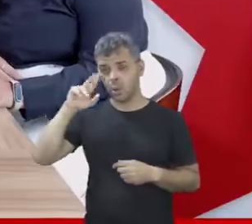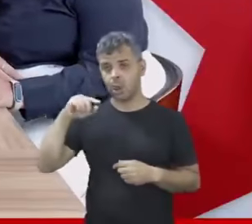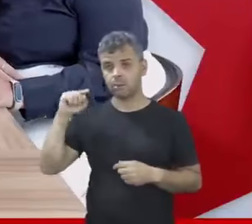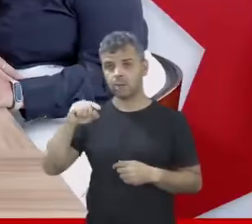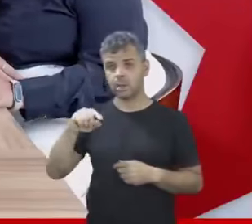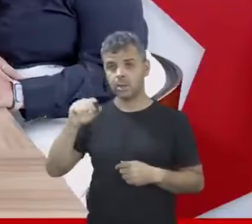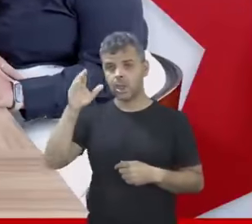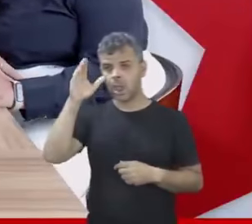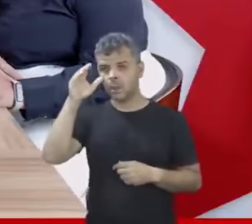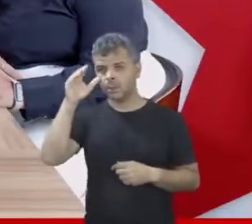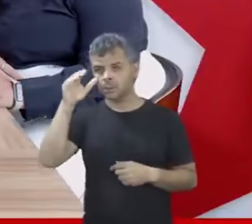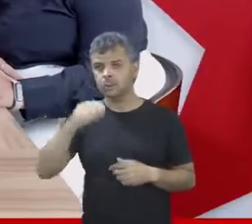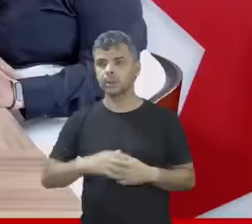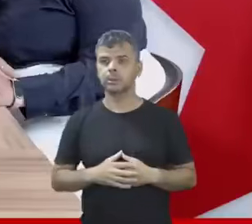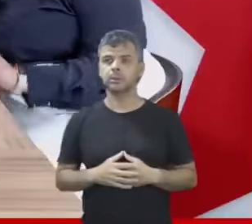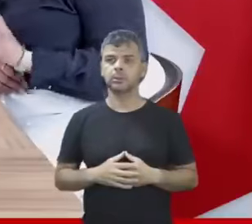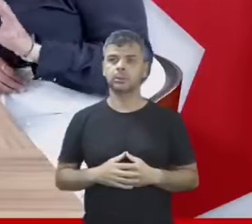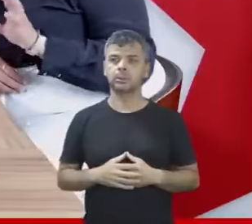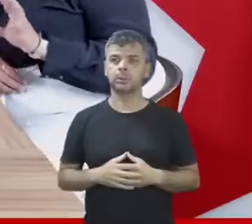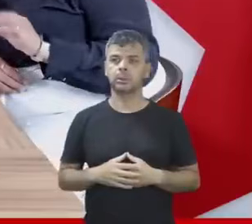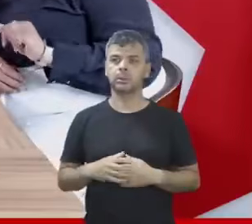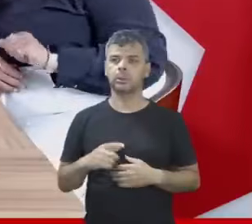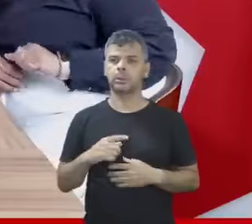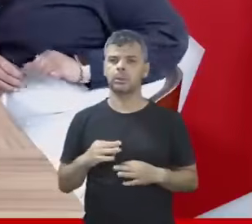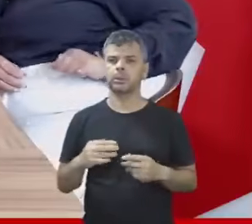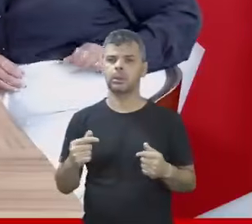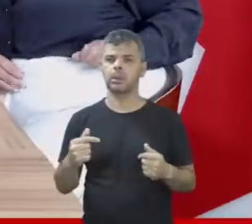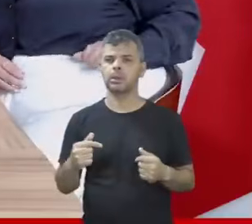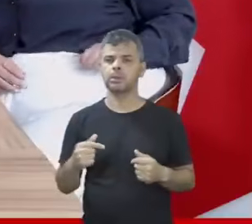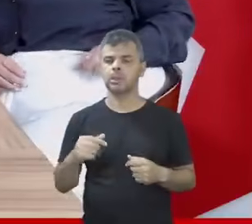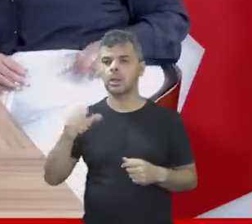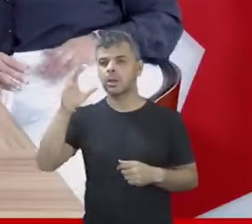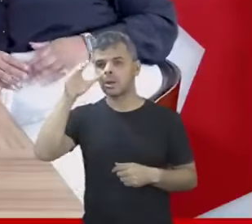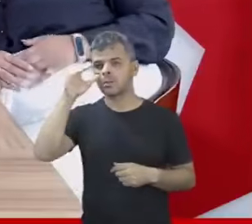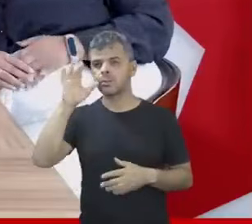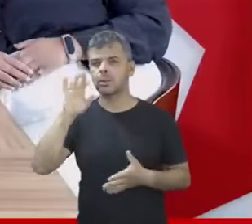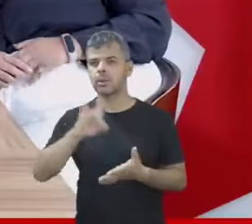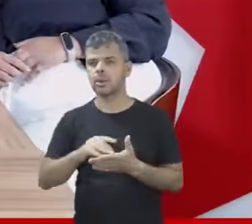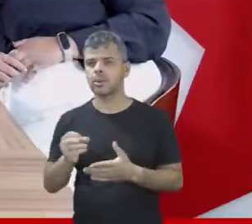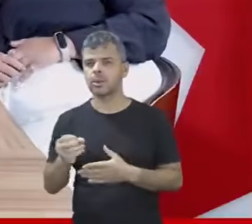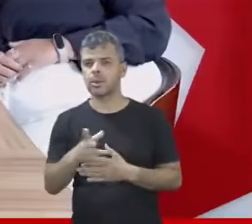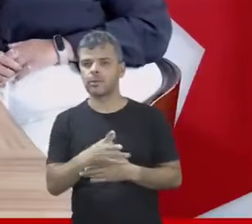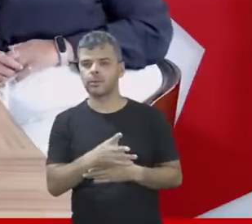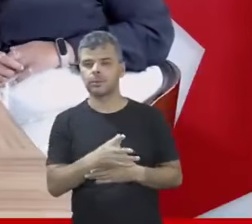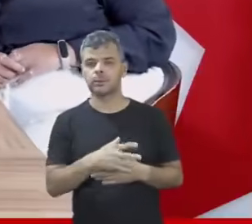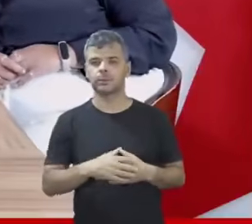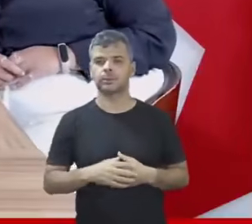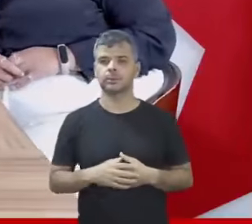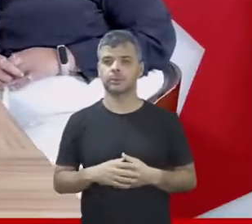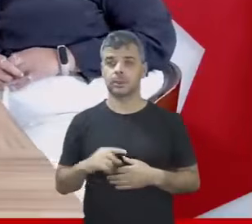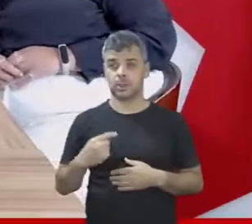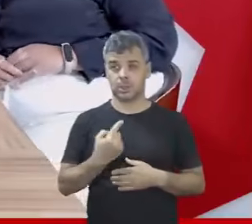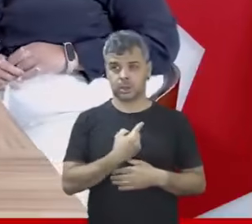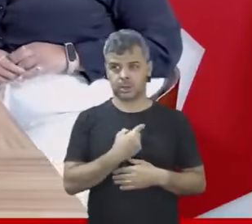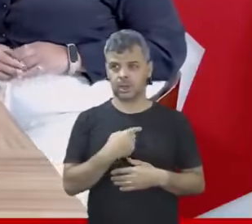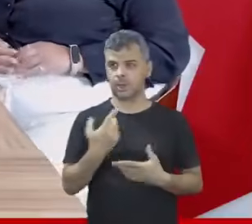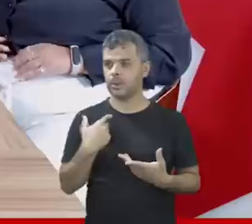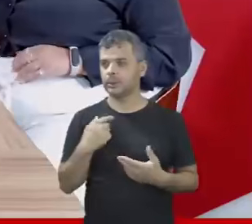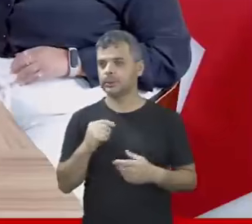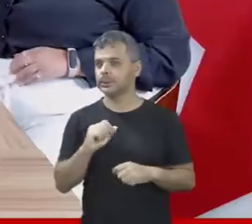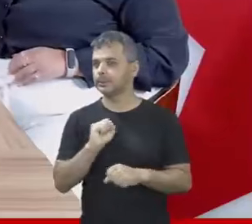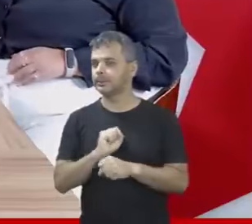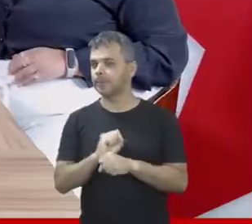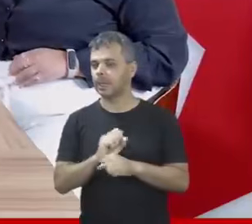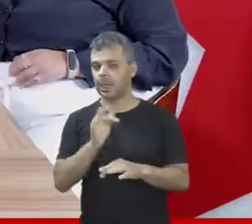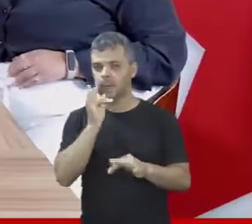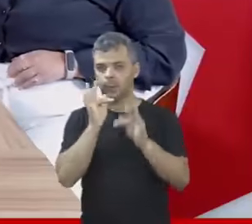uma curiosidade. Exato, que tem a ver uma história aí curiosa, um fato inusitado. A gente está aqui ansiosa para saber o que é.